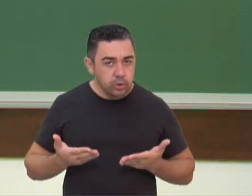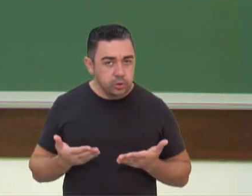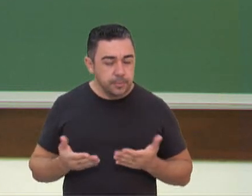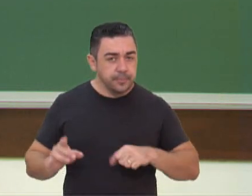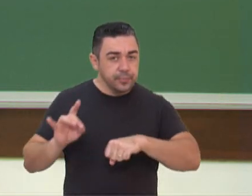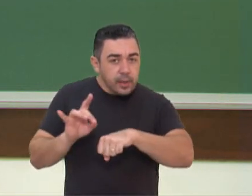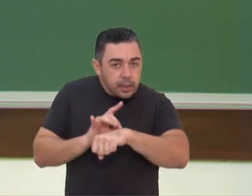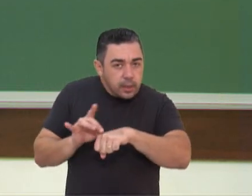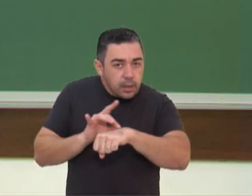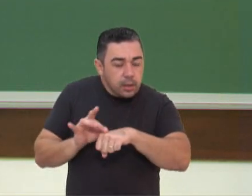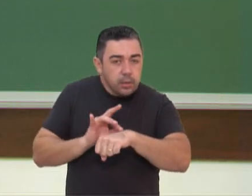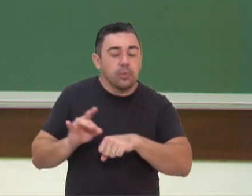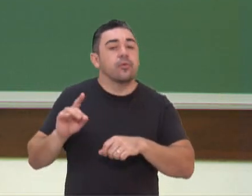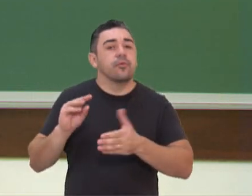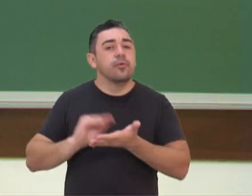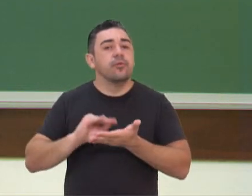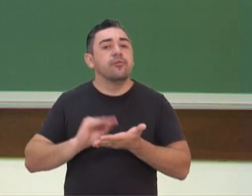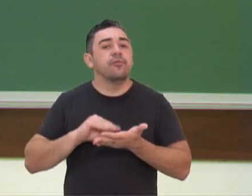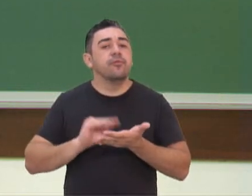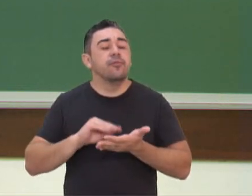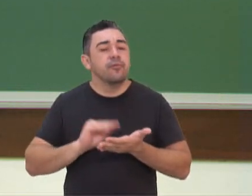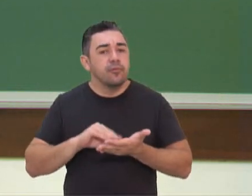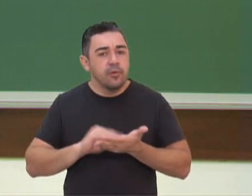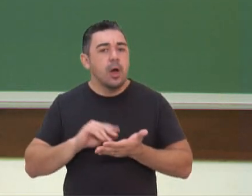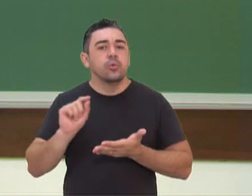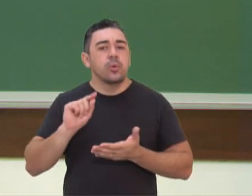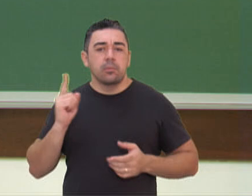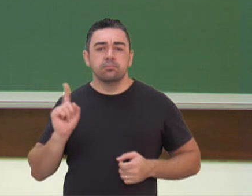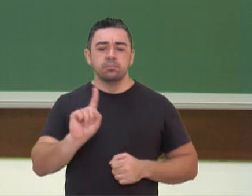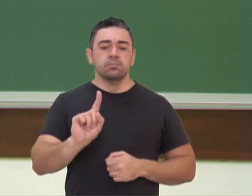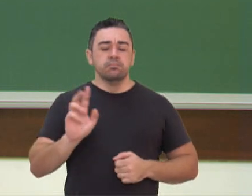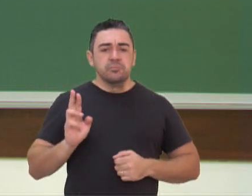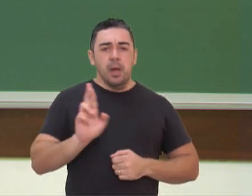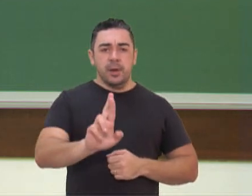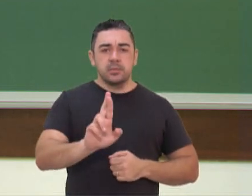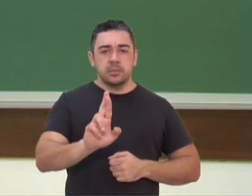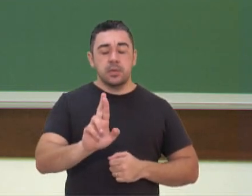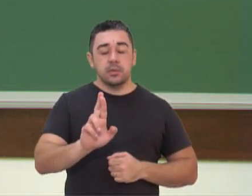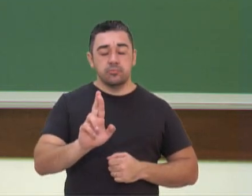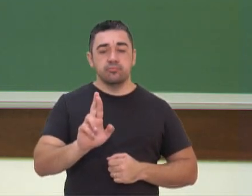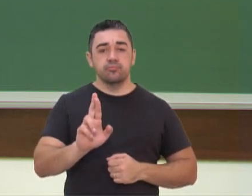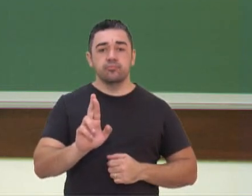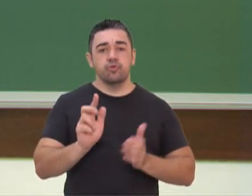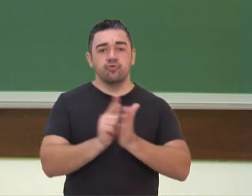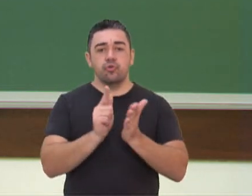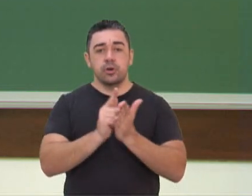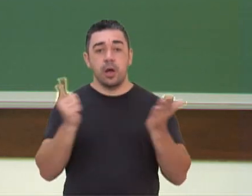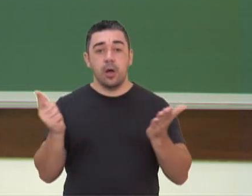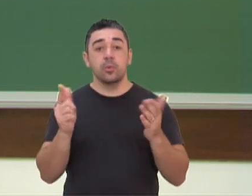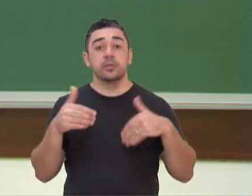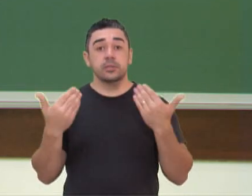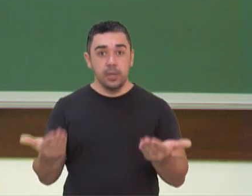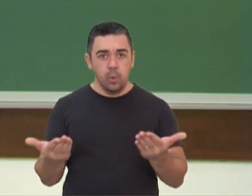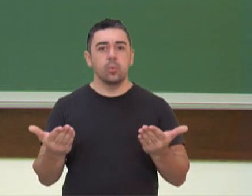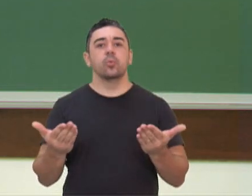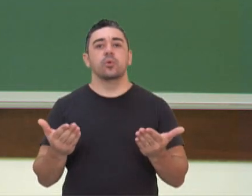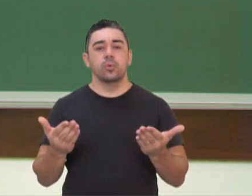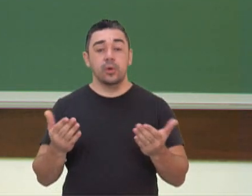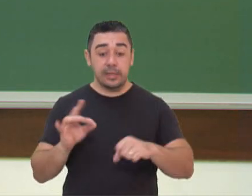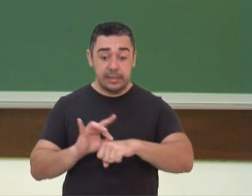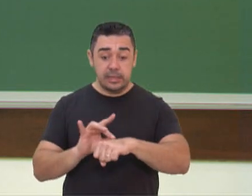tem representatividade, ou não tinha antes, nos jornais tradicionais, os negros foram criar